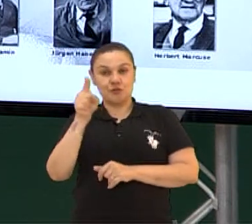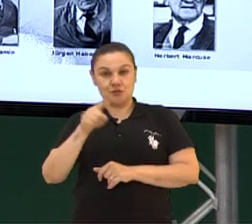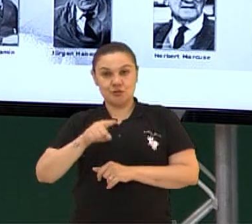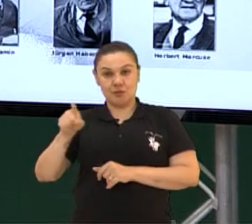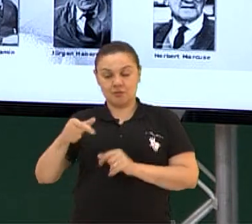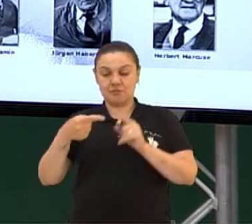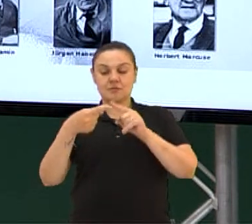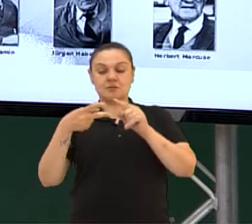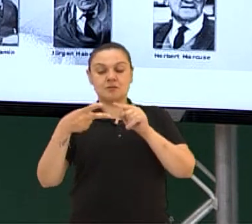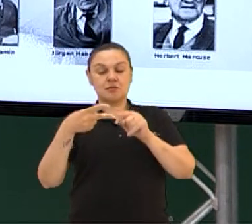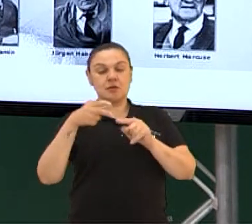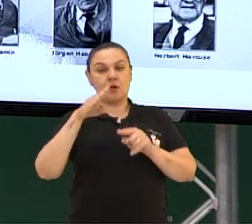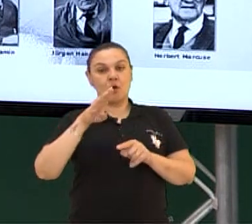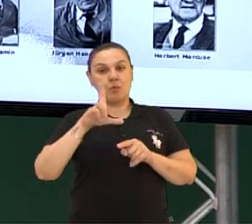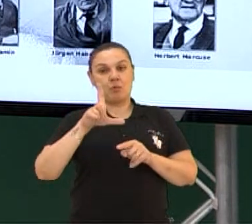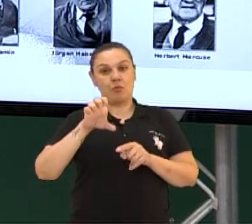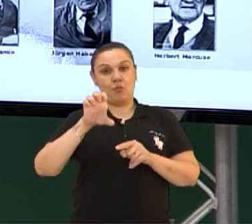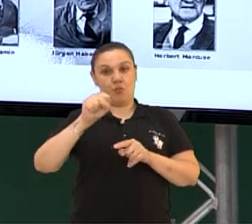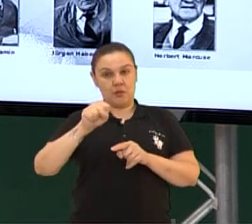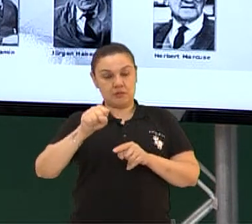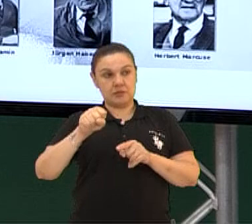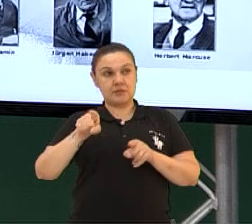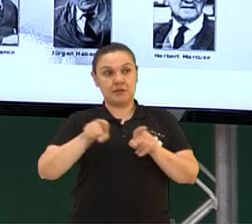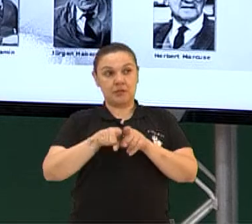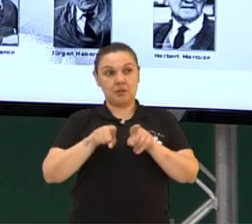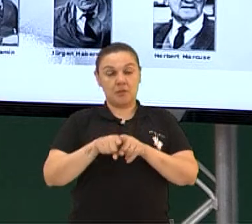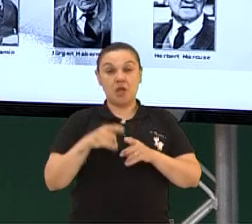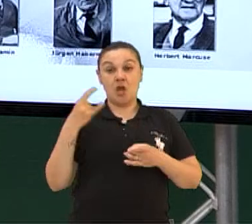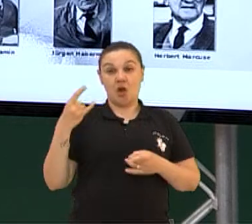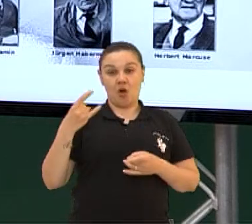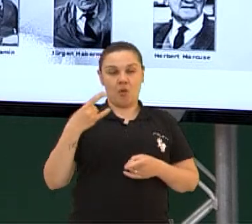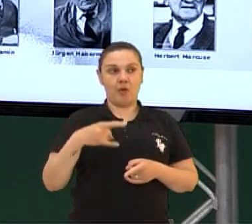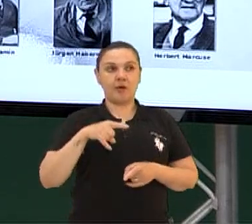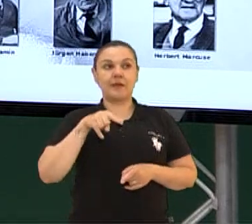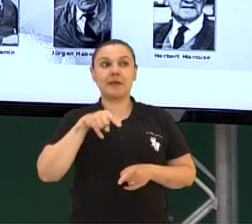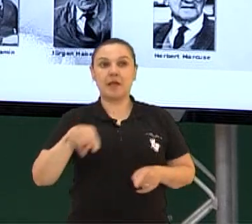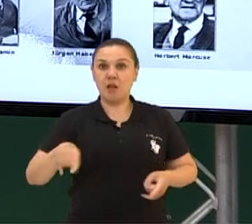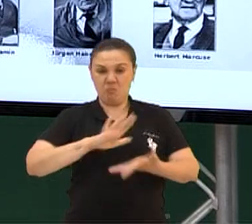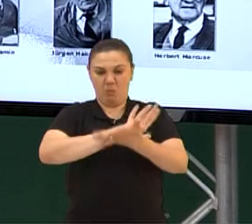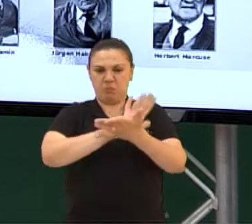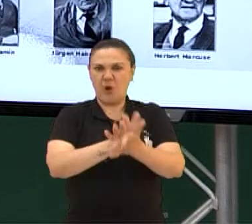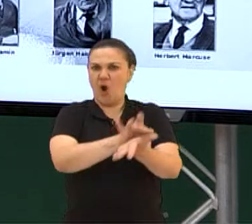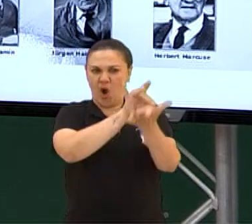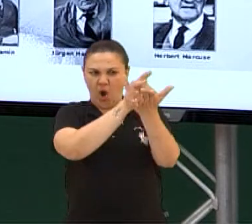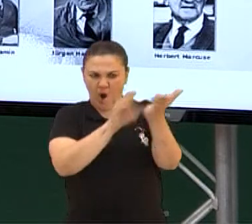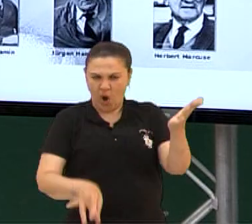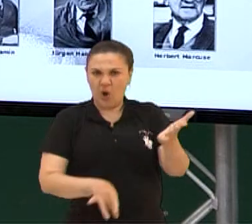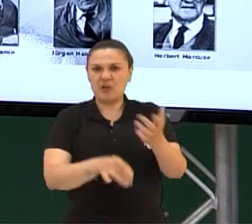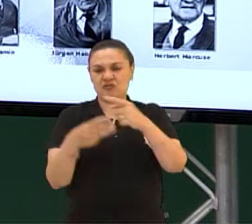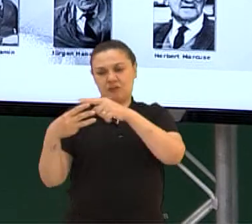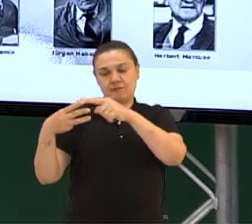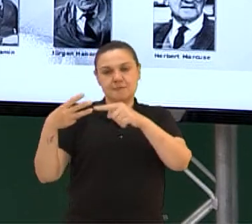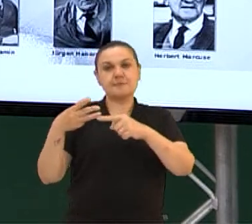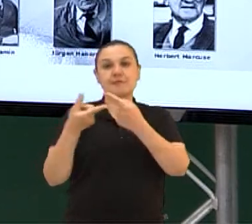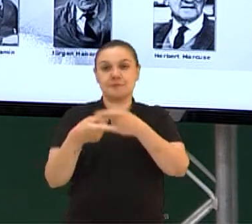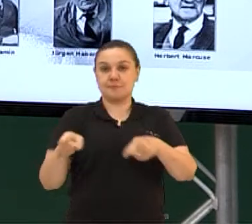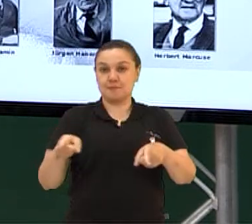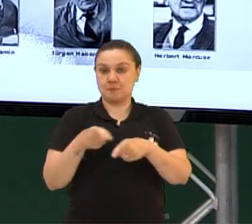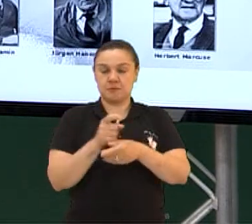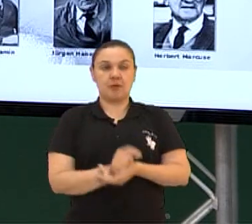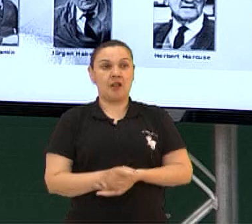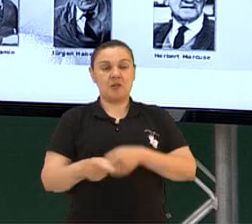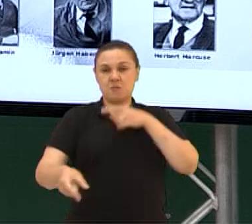e o rock. Ele, desculpa a palavra, mas acho que a palavra é essa, ele abomina jazz, blues e rock,